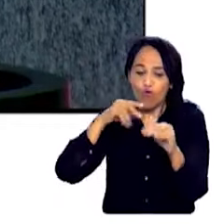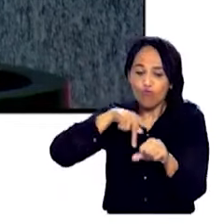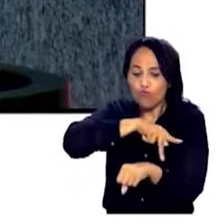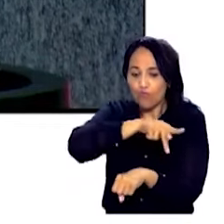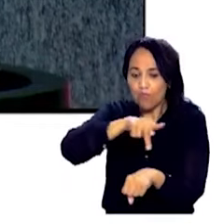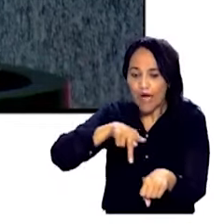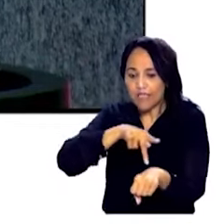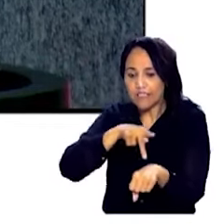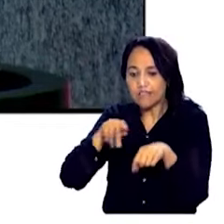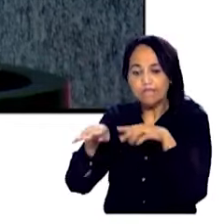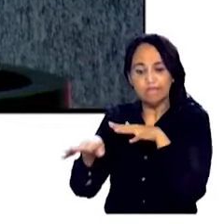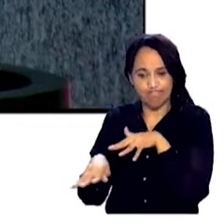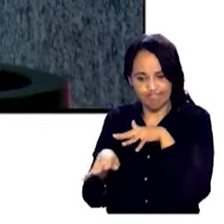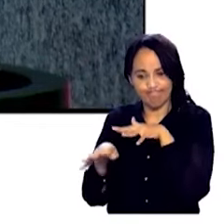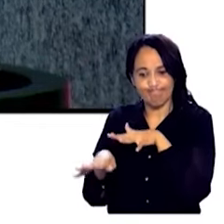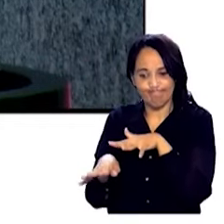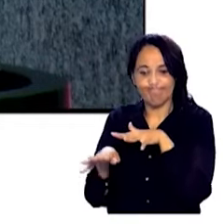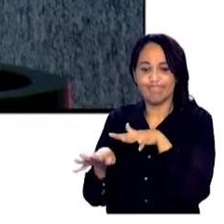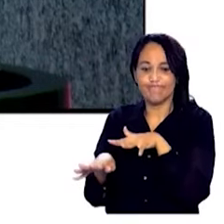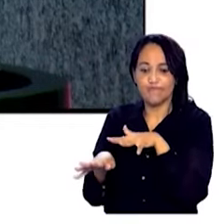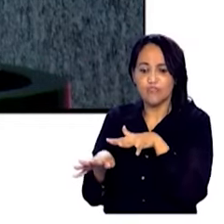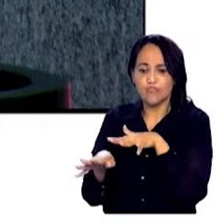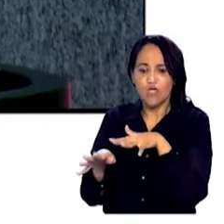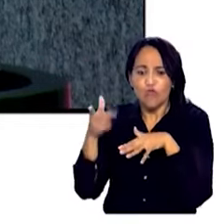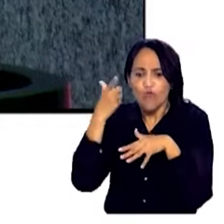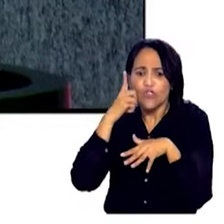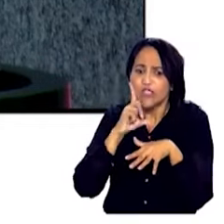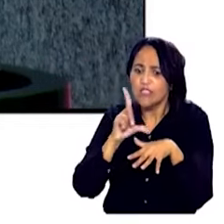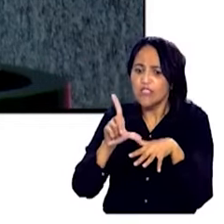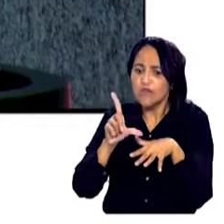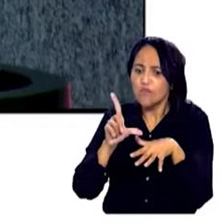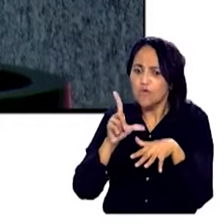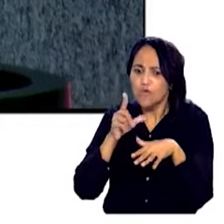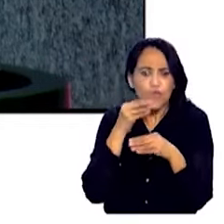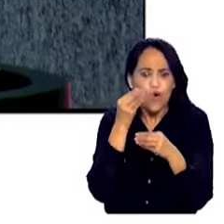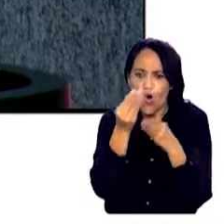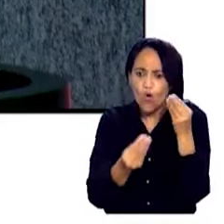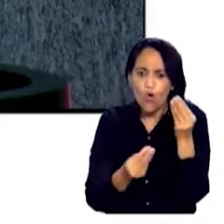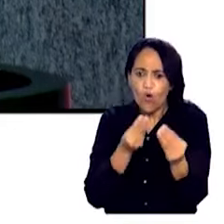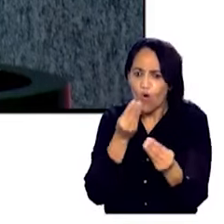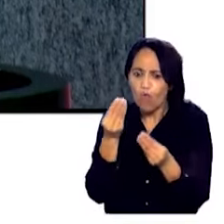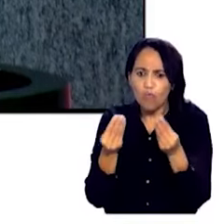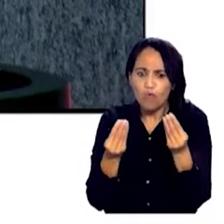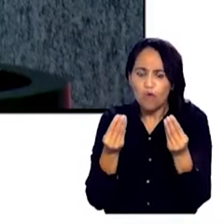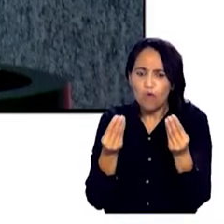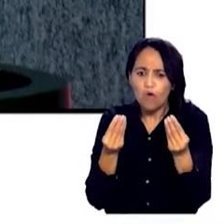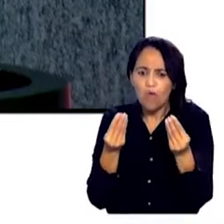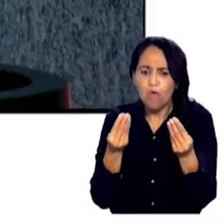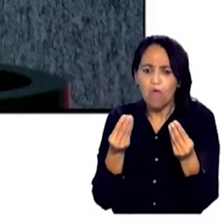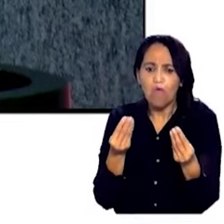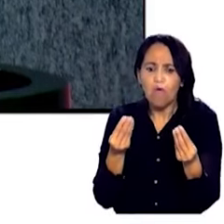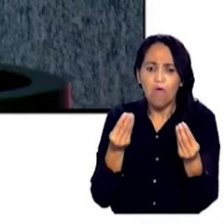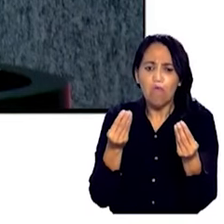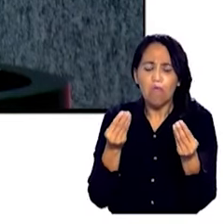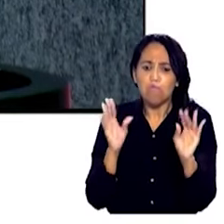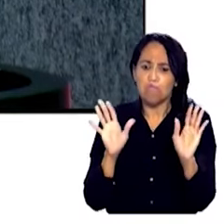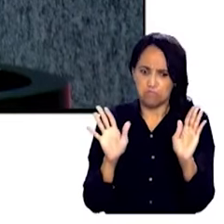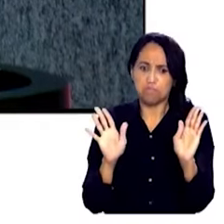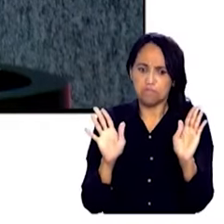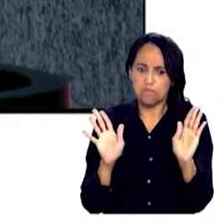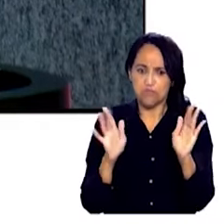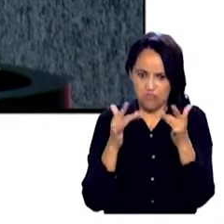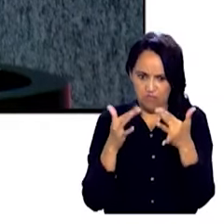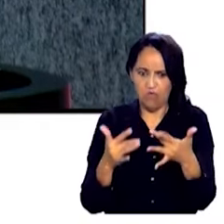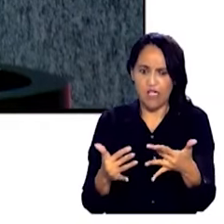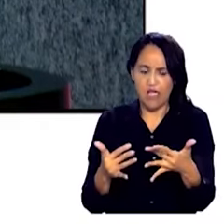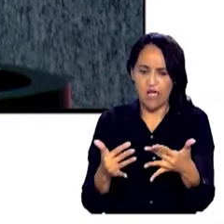então são pouquíssimos casos como é que se chegou a isso como é que se conseguiu chegar a tão poucos casos agora vocês vão ver como é importante o espírito Republicano eh o